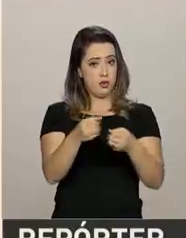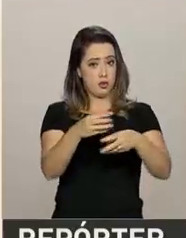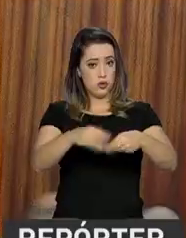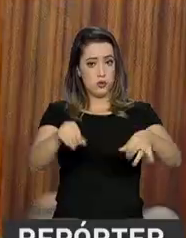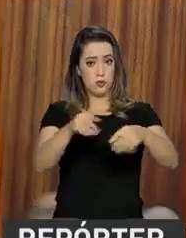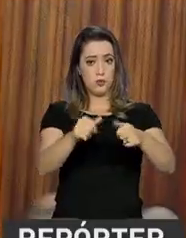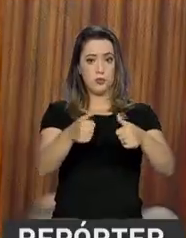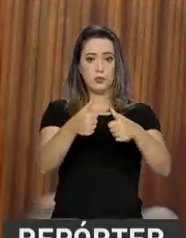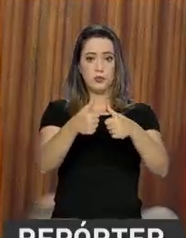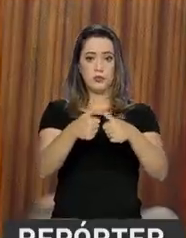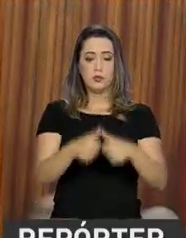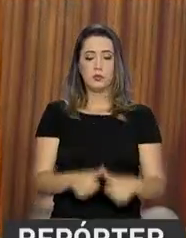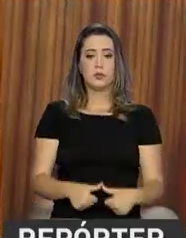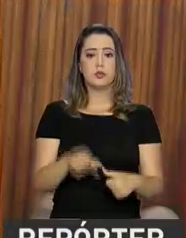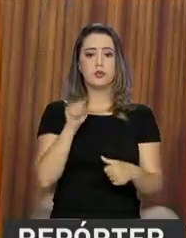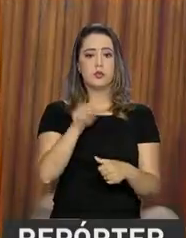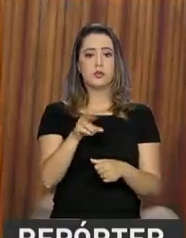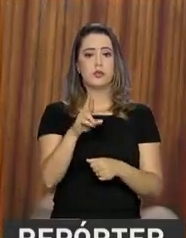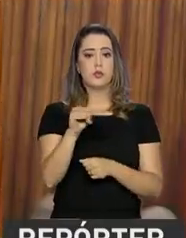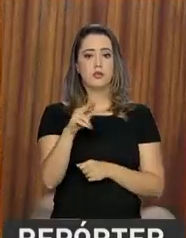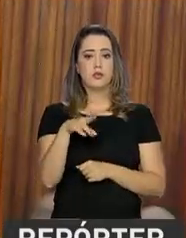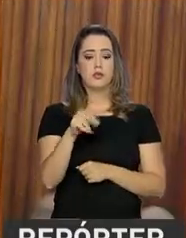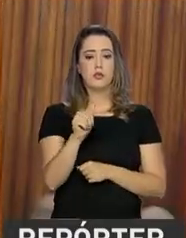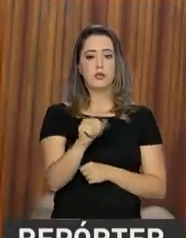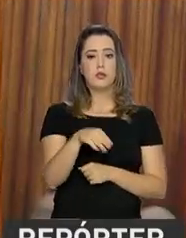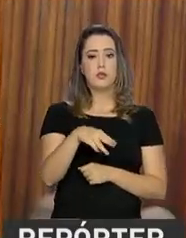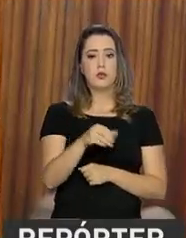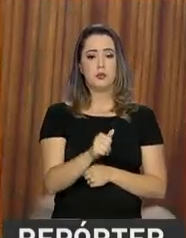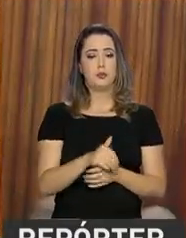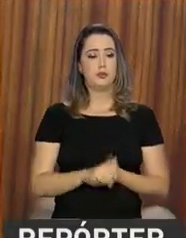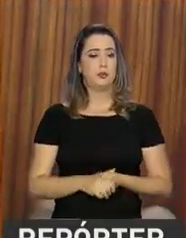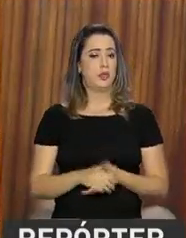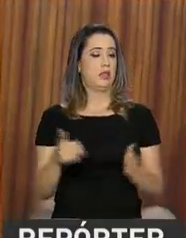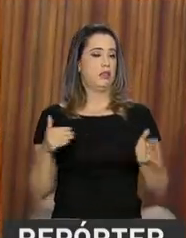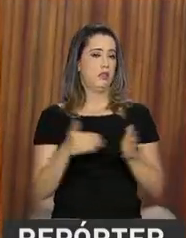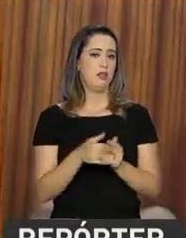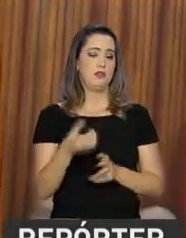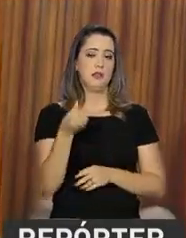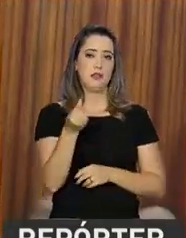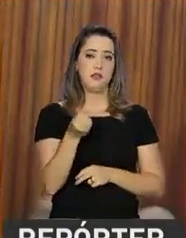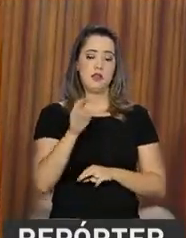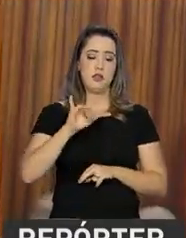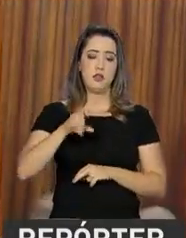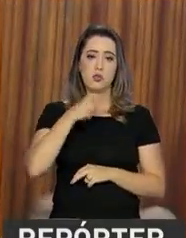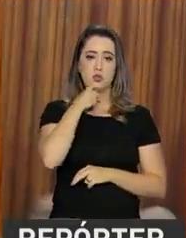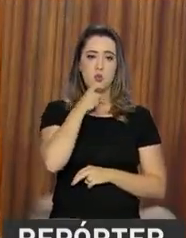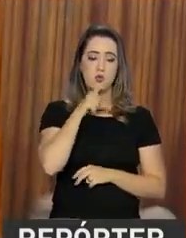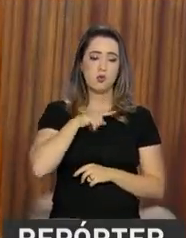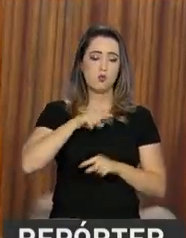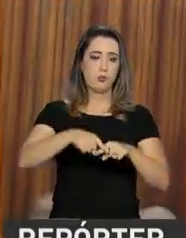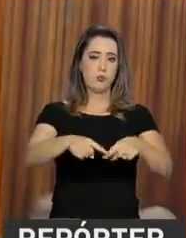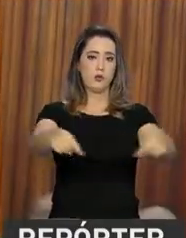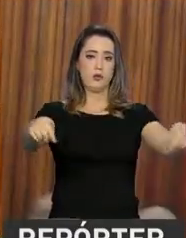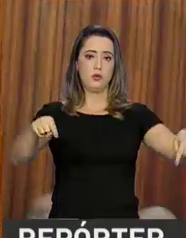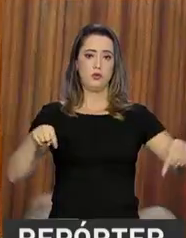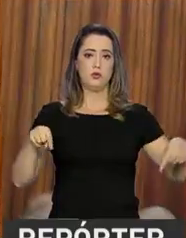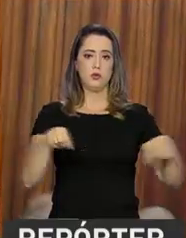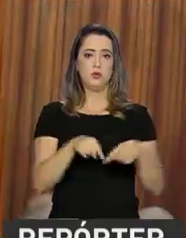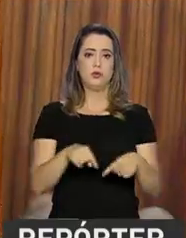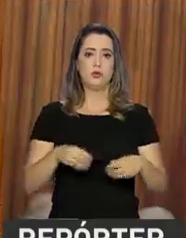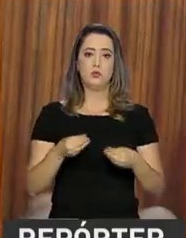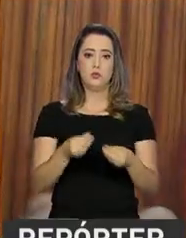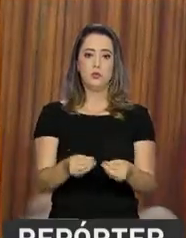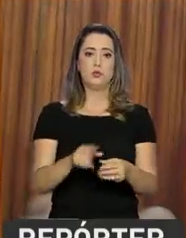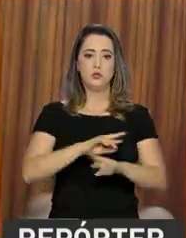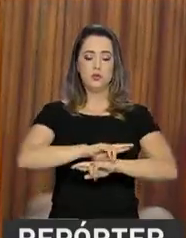roraima essa campanha de arrecadação vai até o dia 6 de julho ea verão caixas espalhadas em todos os ministérios da esplanada em